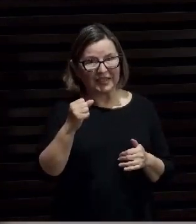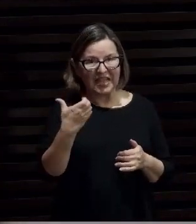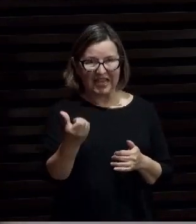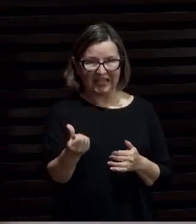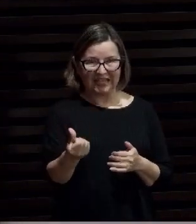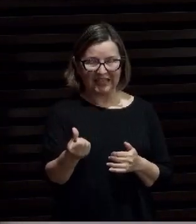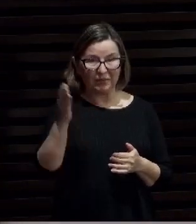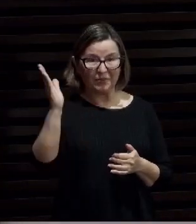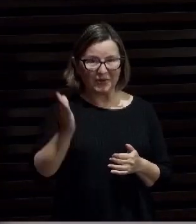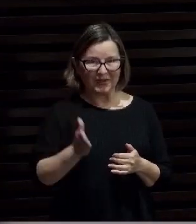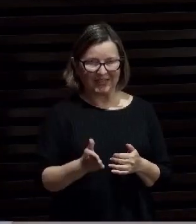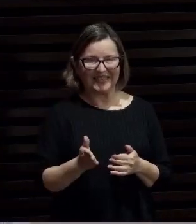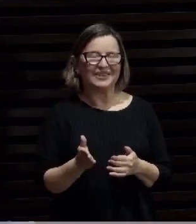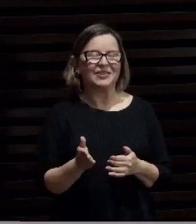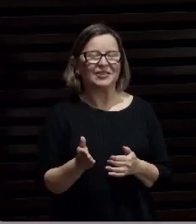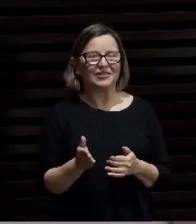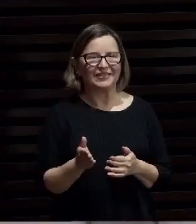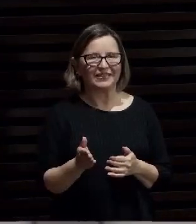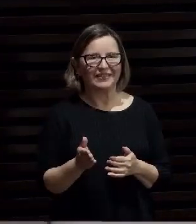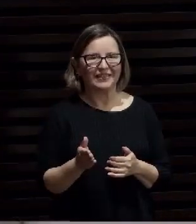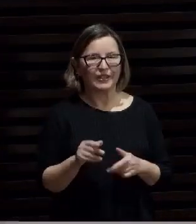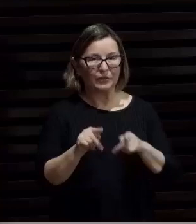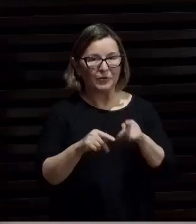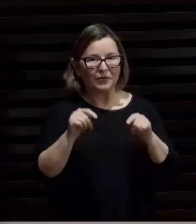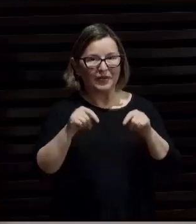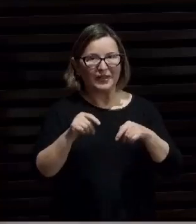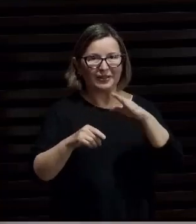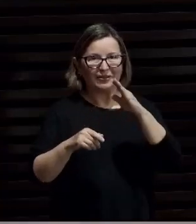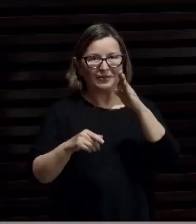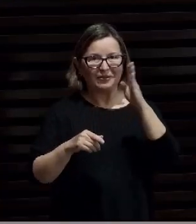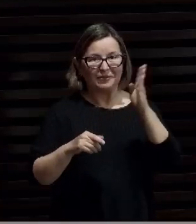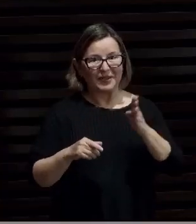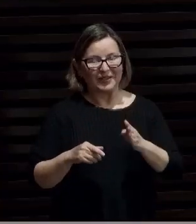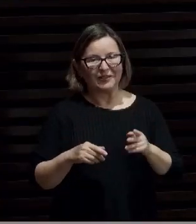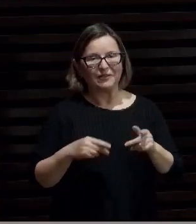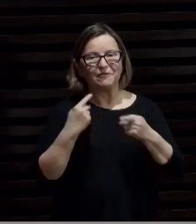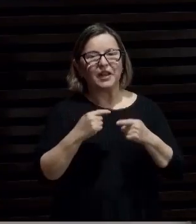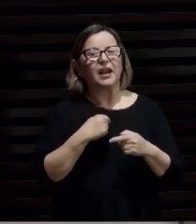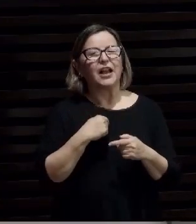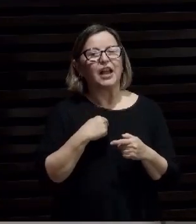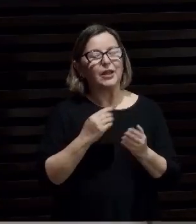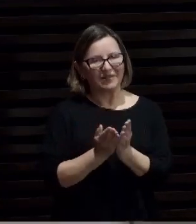86% da população brasileira se declara cristã.